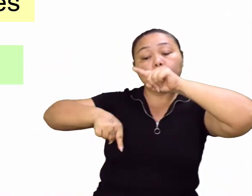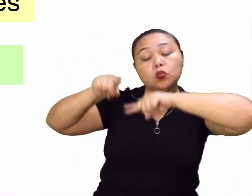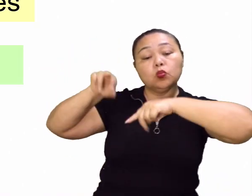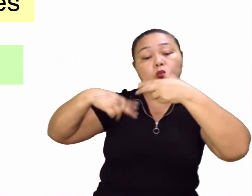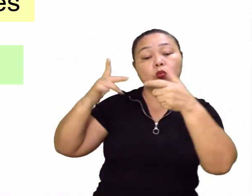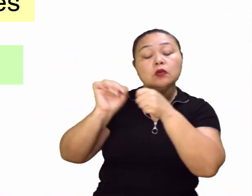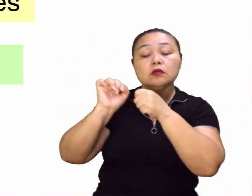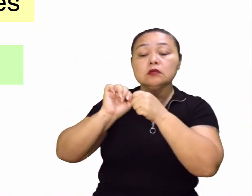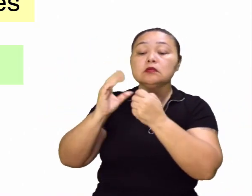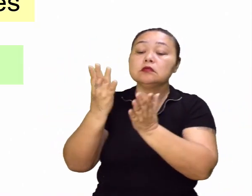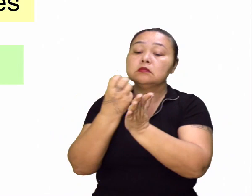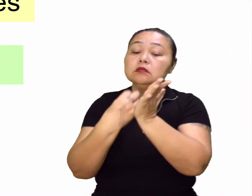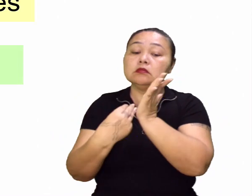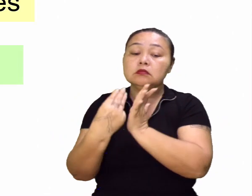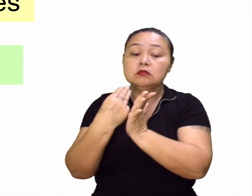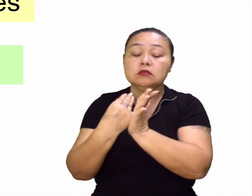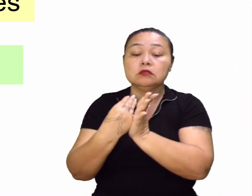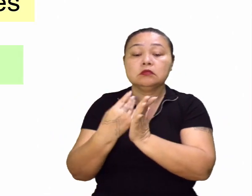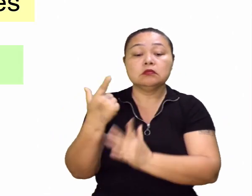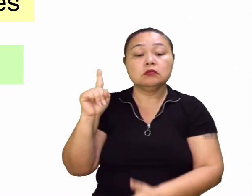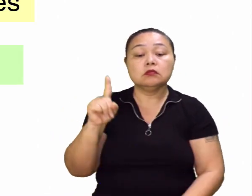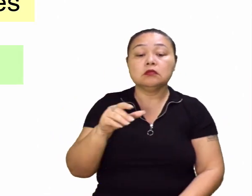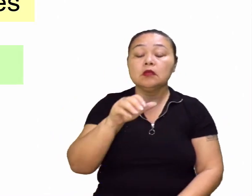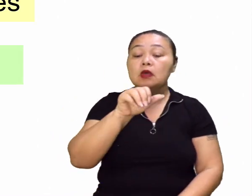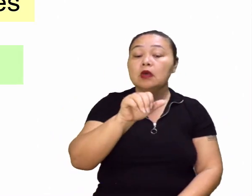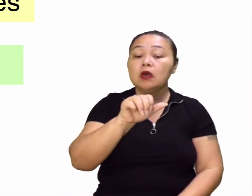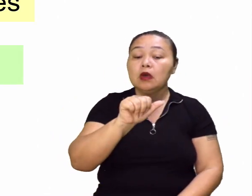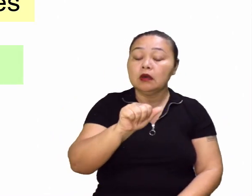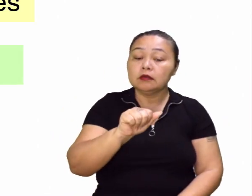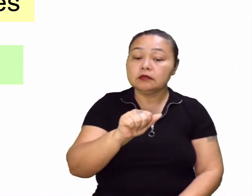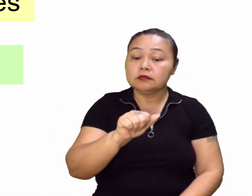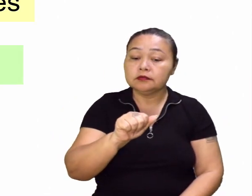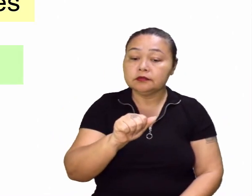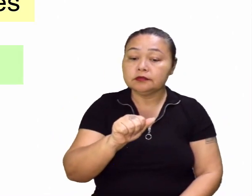da cartografia, que pode ser uma aerofoto.